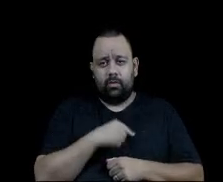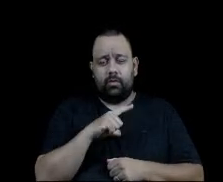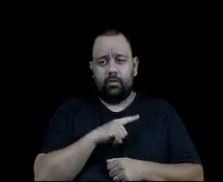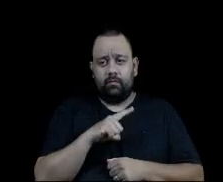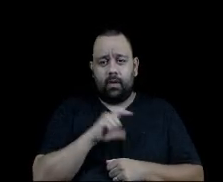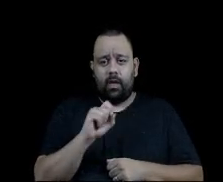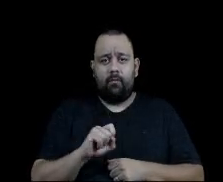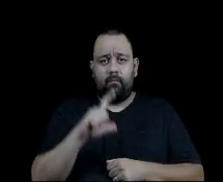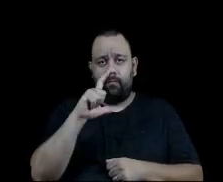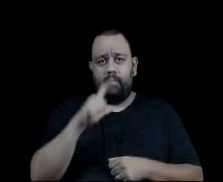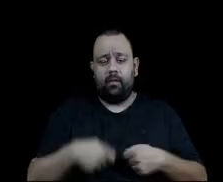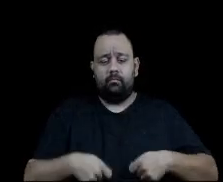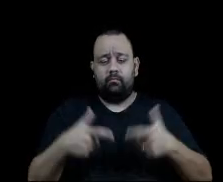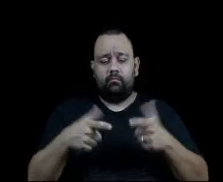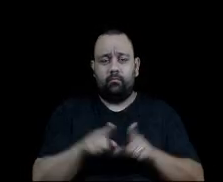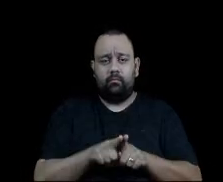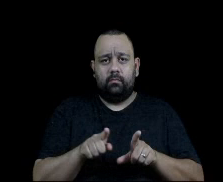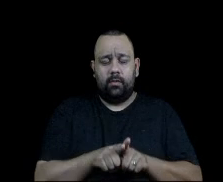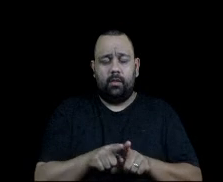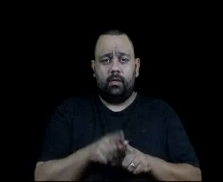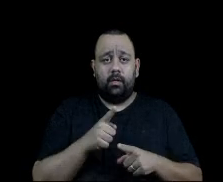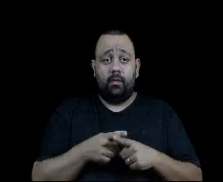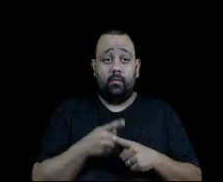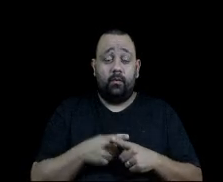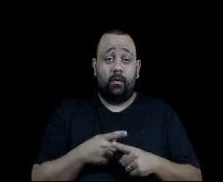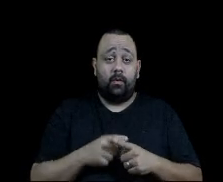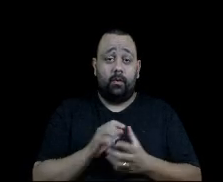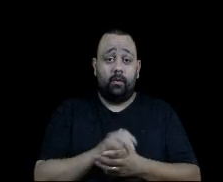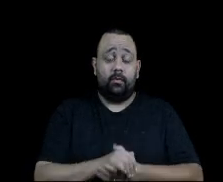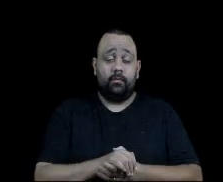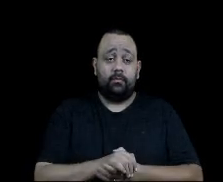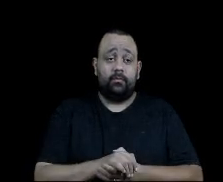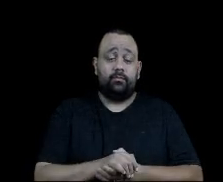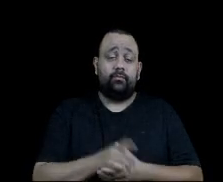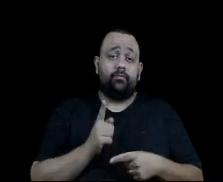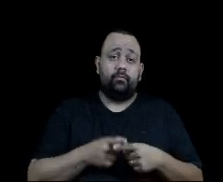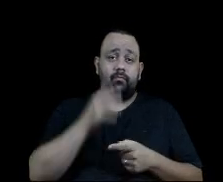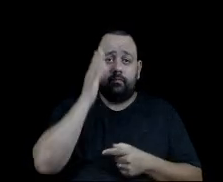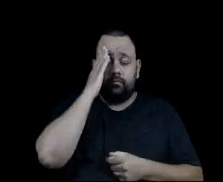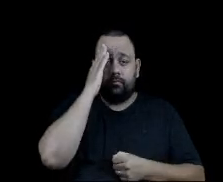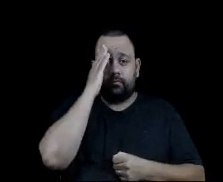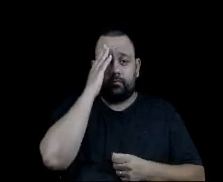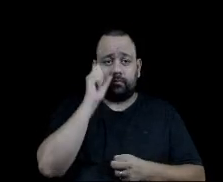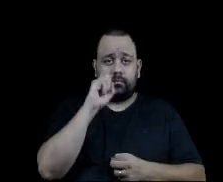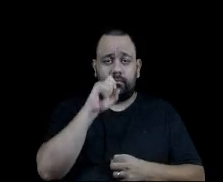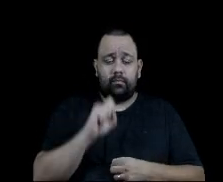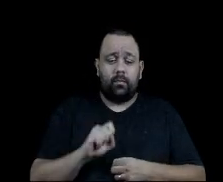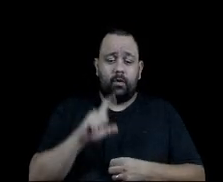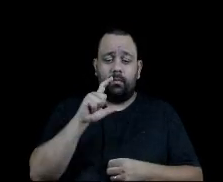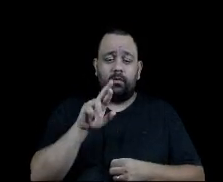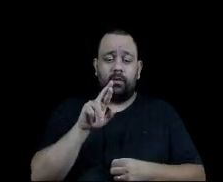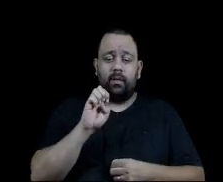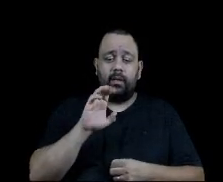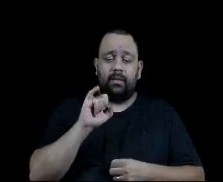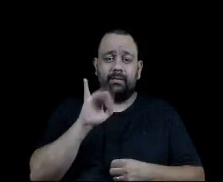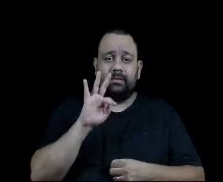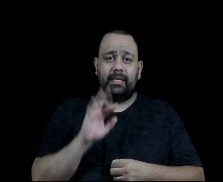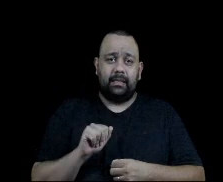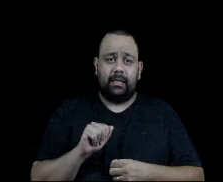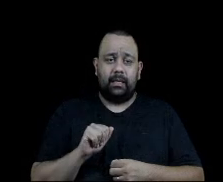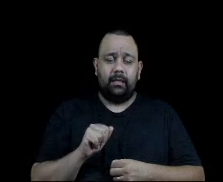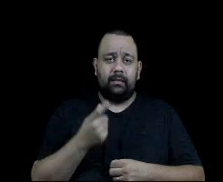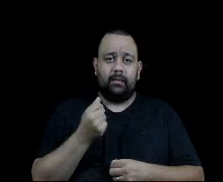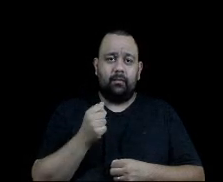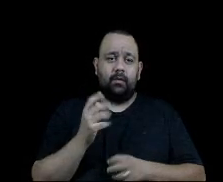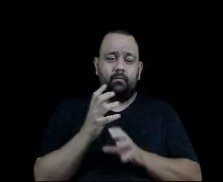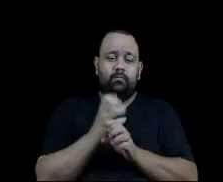gente também teve um aumento de despesa, porque normalmente um aumento de